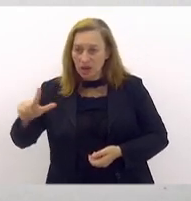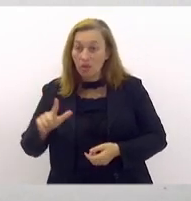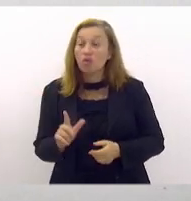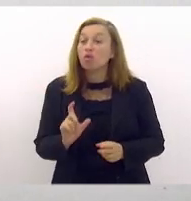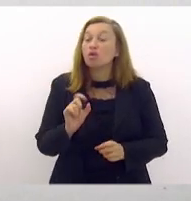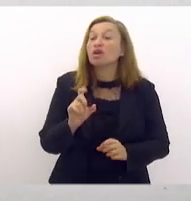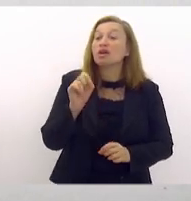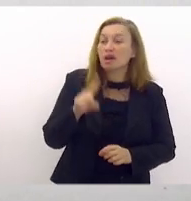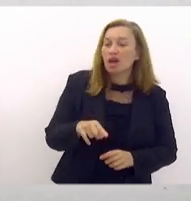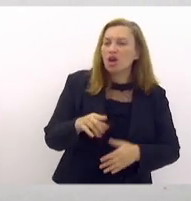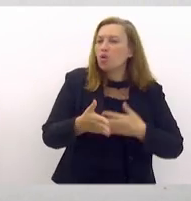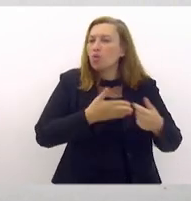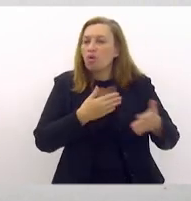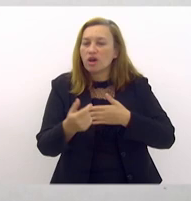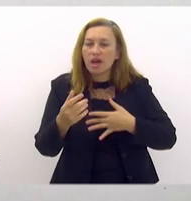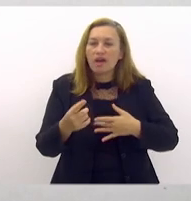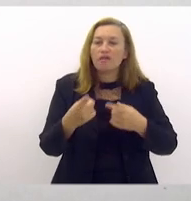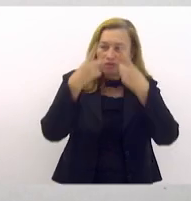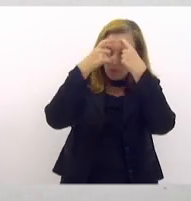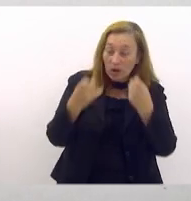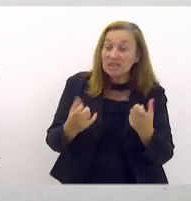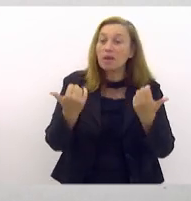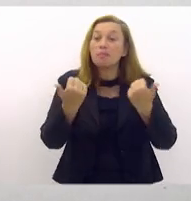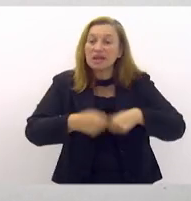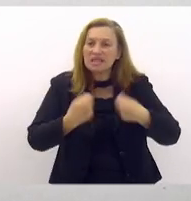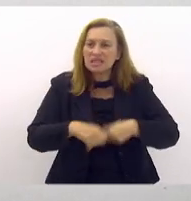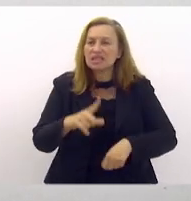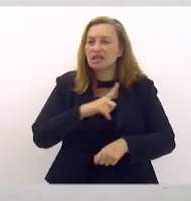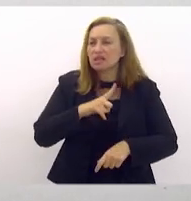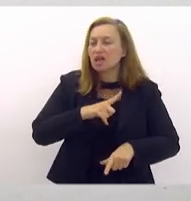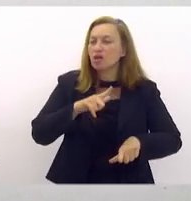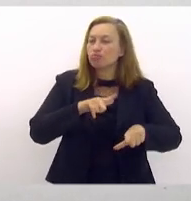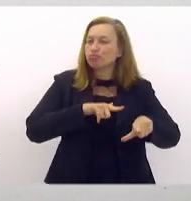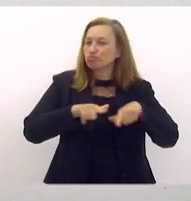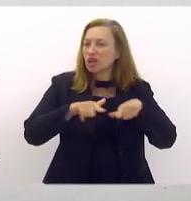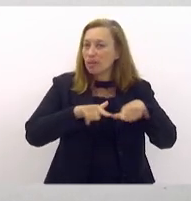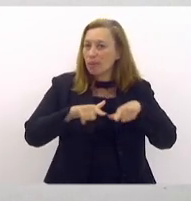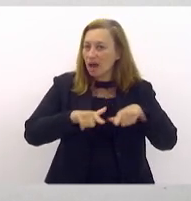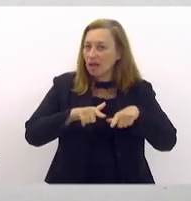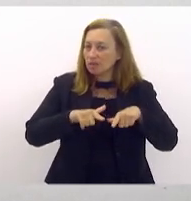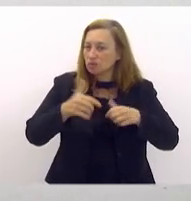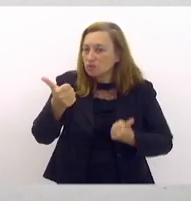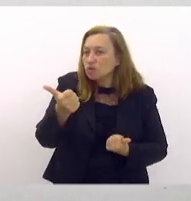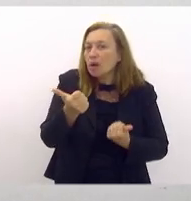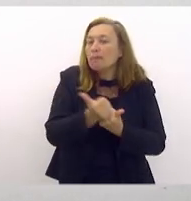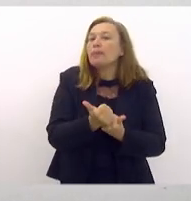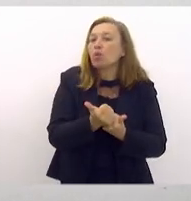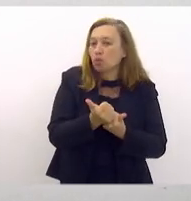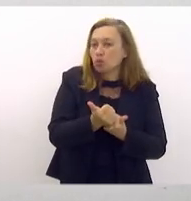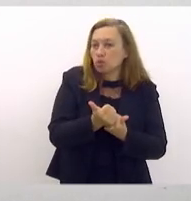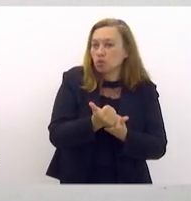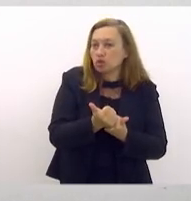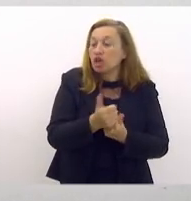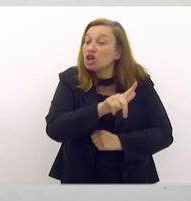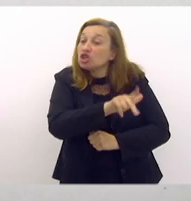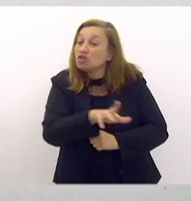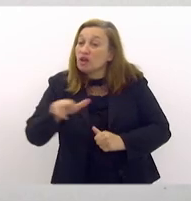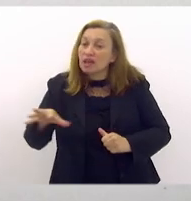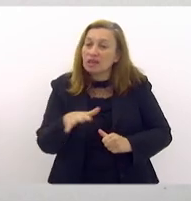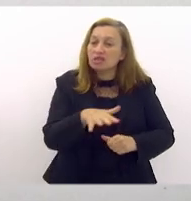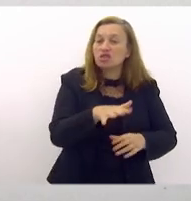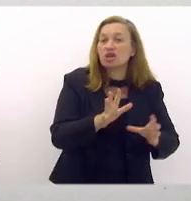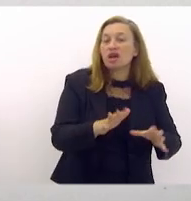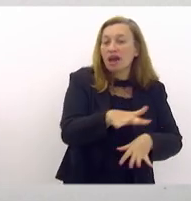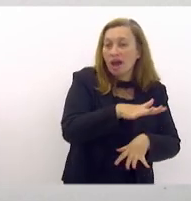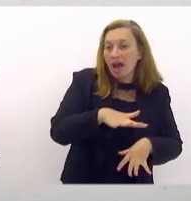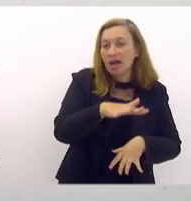dizer, qualquer violência na internet, a gente precisa ter um trabalho de cooperação entre os diferentes setores da